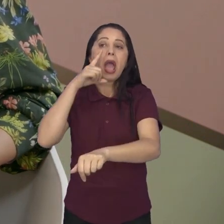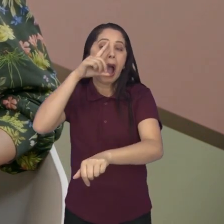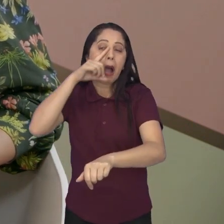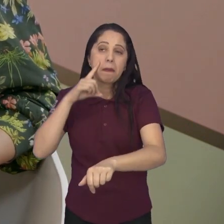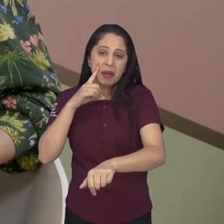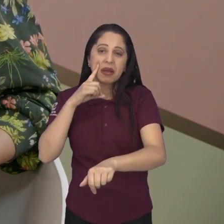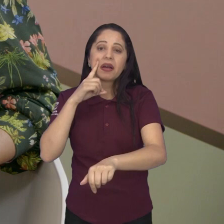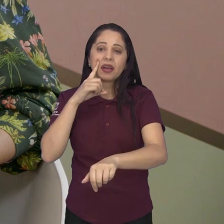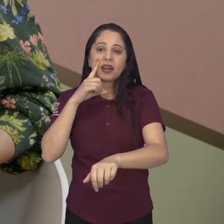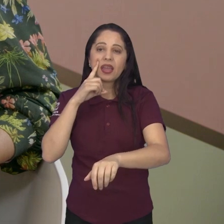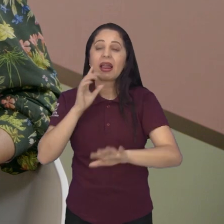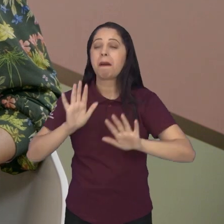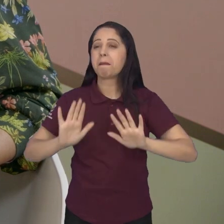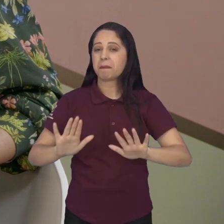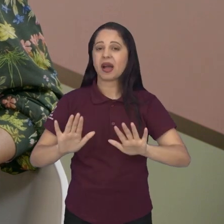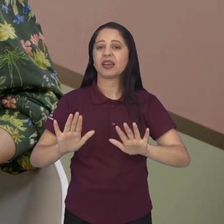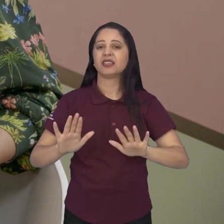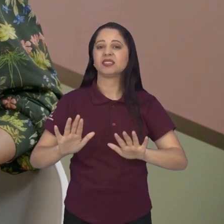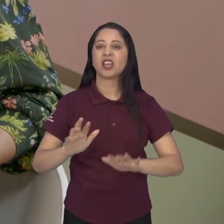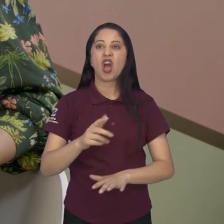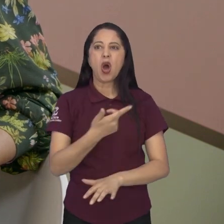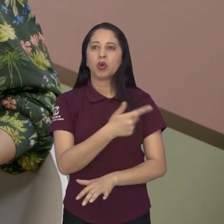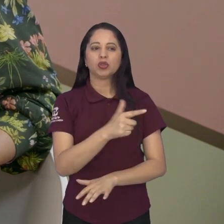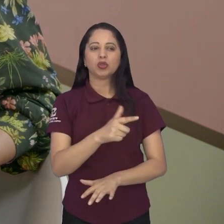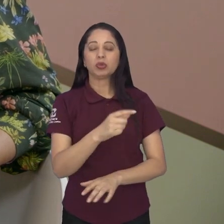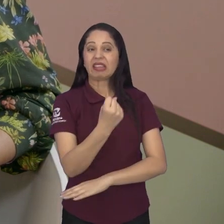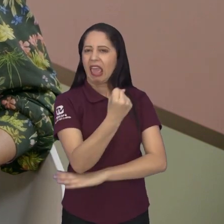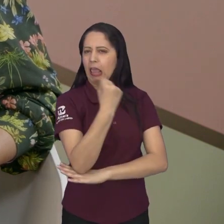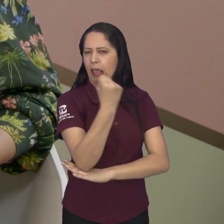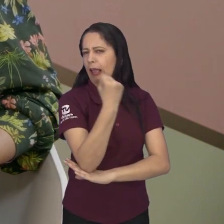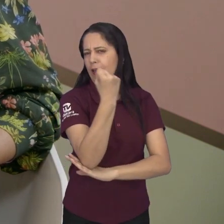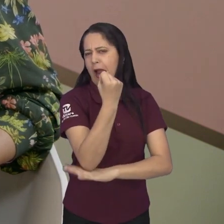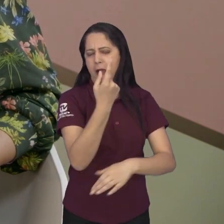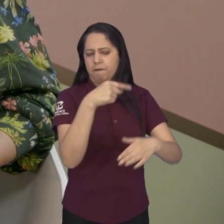icterícia, e é uma doença que a gente chama que raramente vai causar um